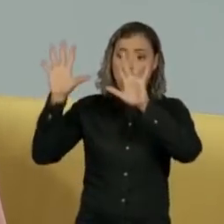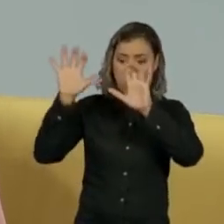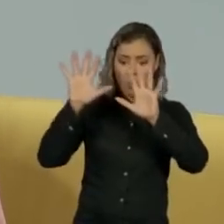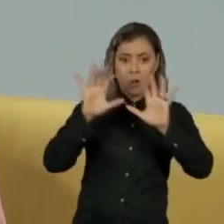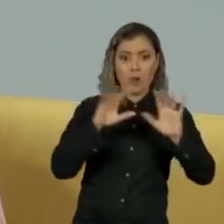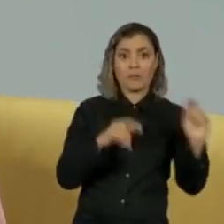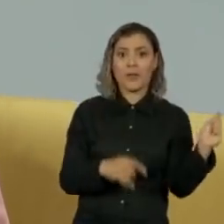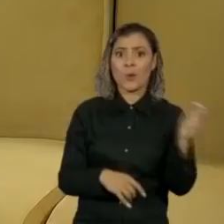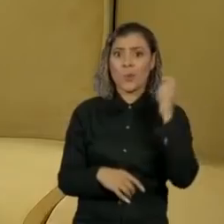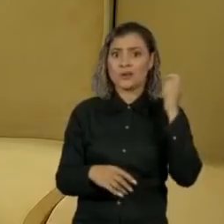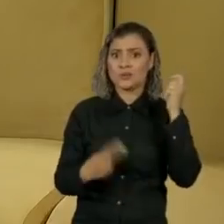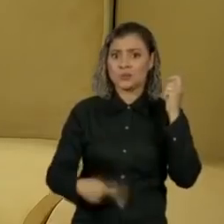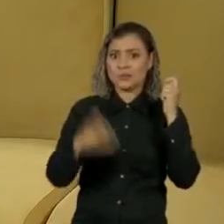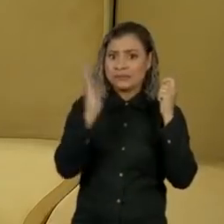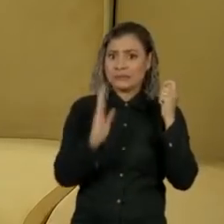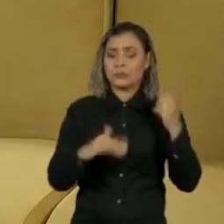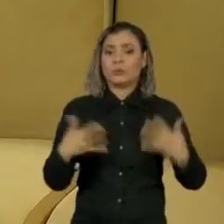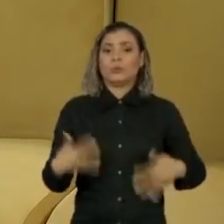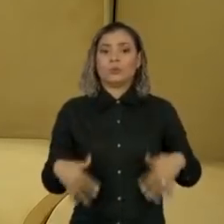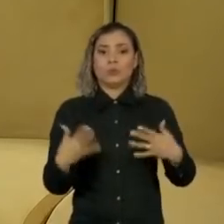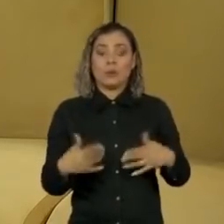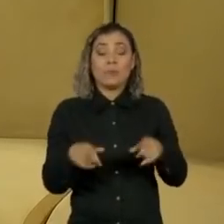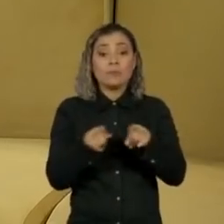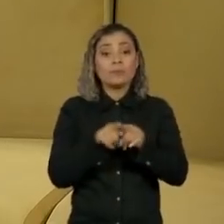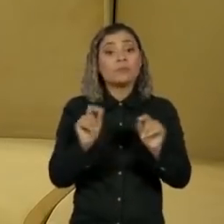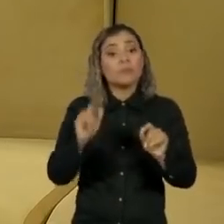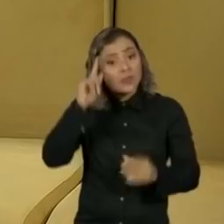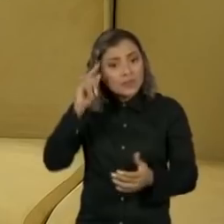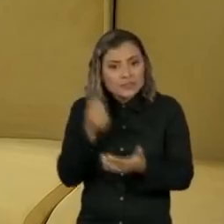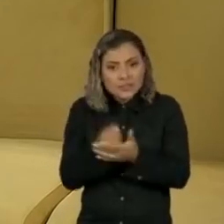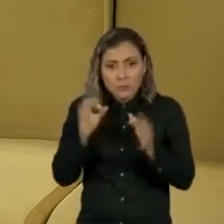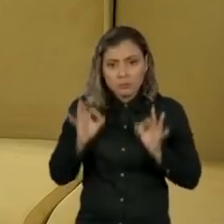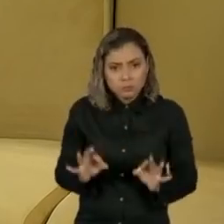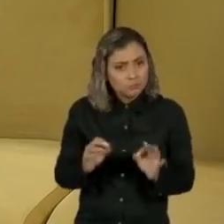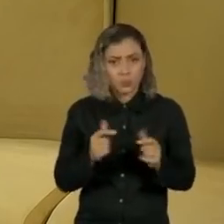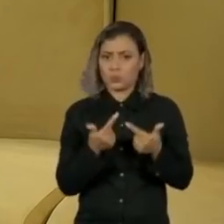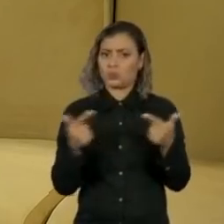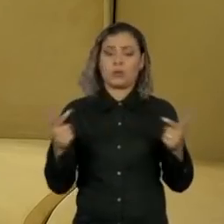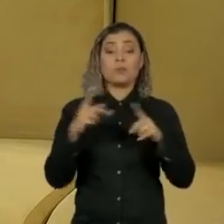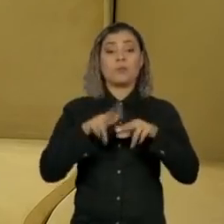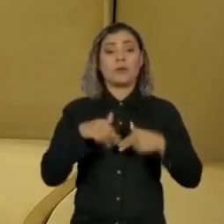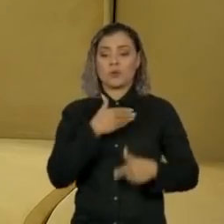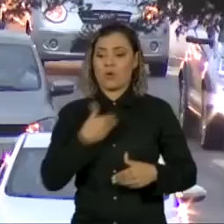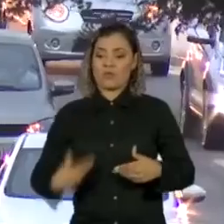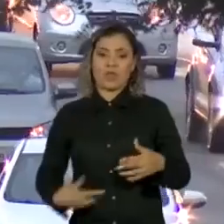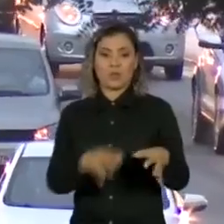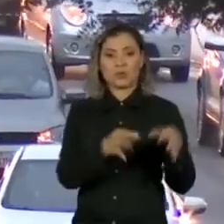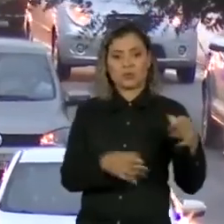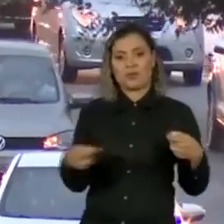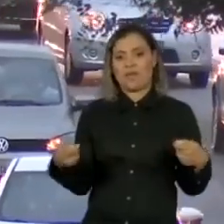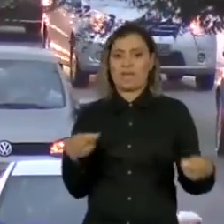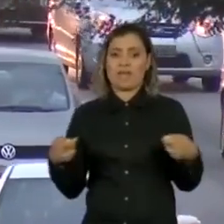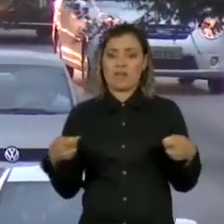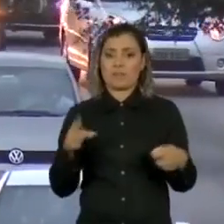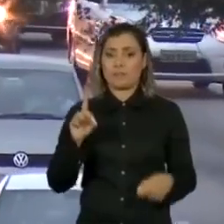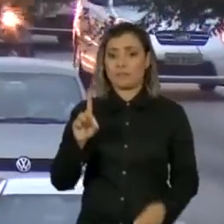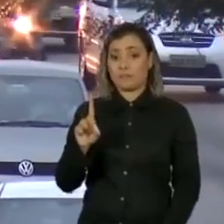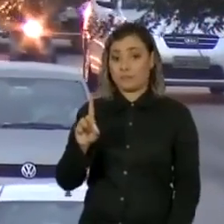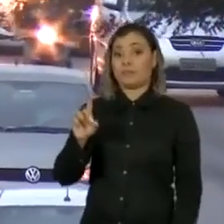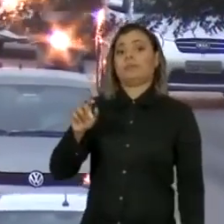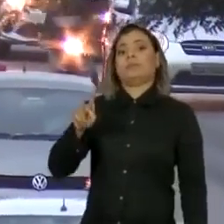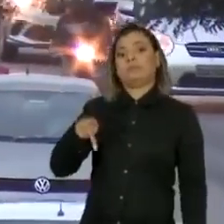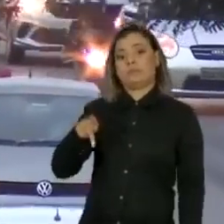Rio Grande do Sul. Ainda sem definição, em meio à disputa entre governo e justiça, o DPVAT,